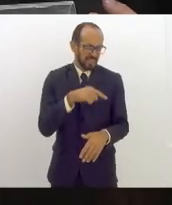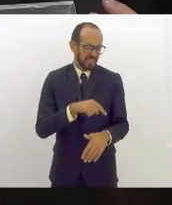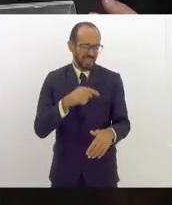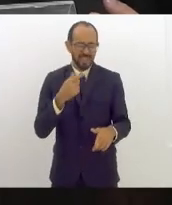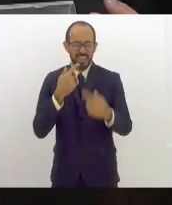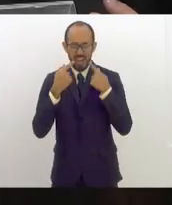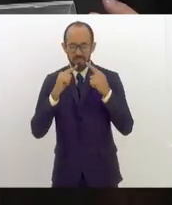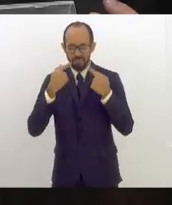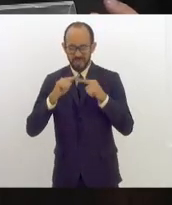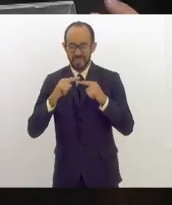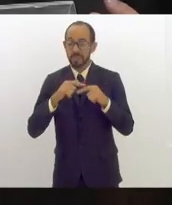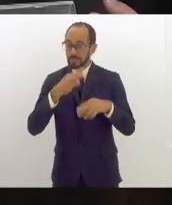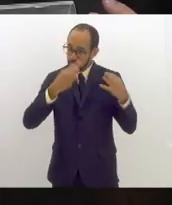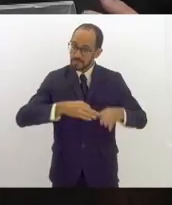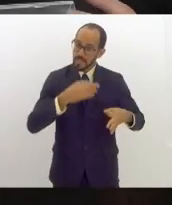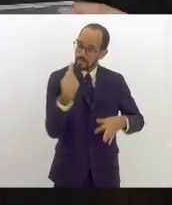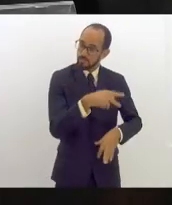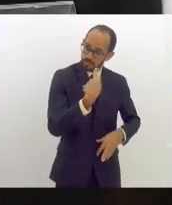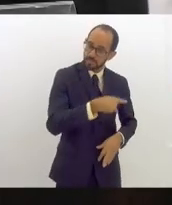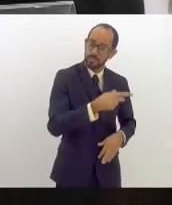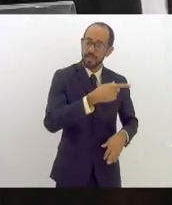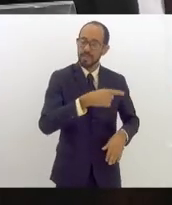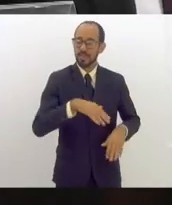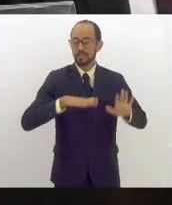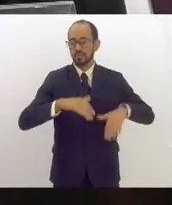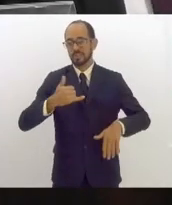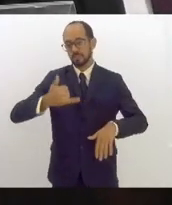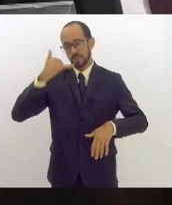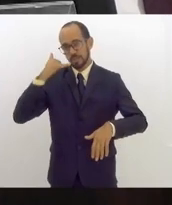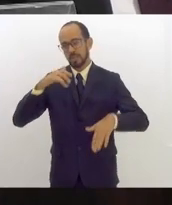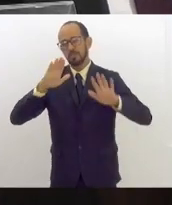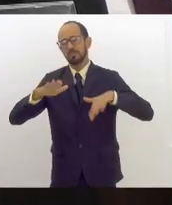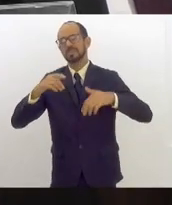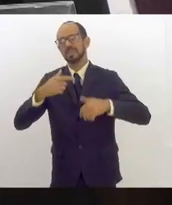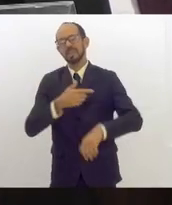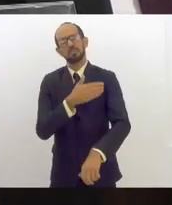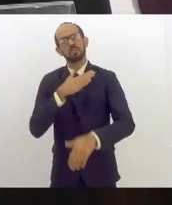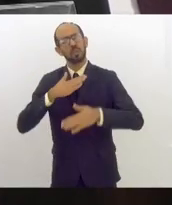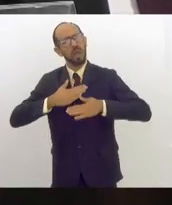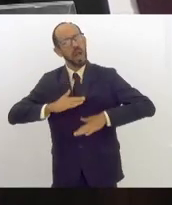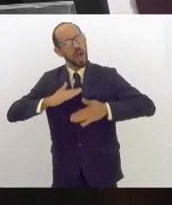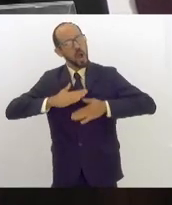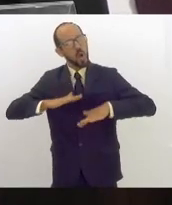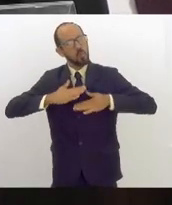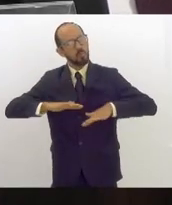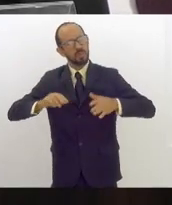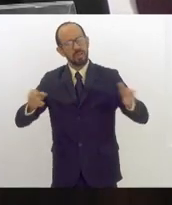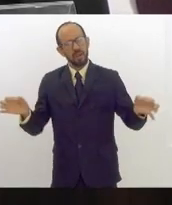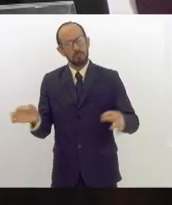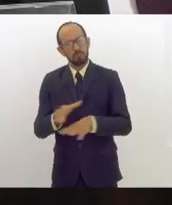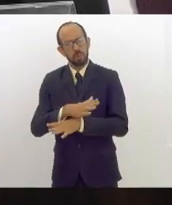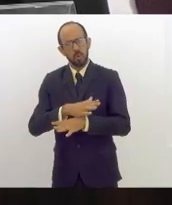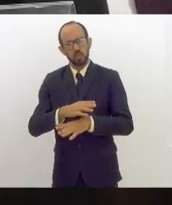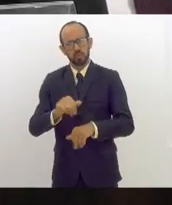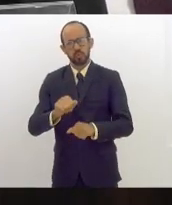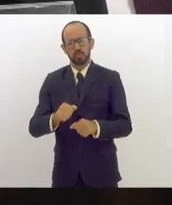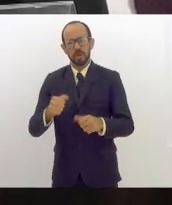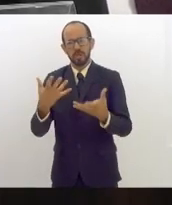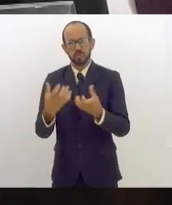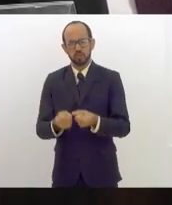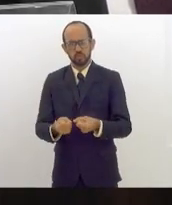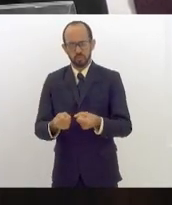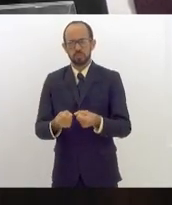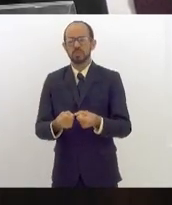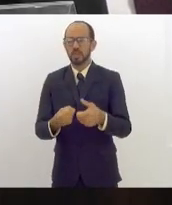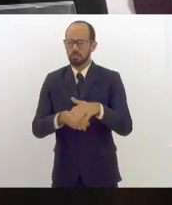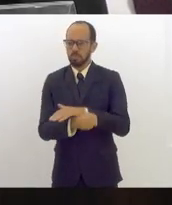às vezes ele me liga mas ele é Sereno ele tava pronto para esse cargo eu só peço a ele cara aqui